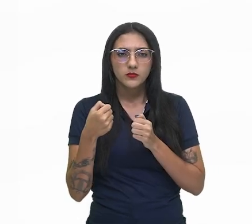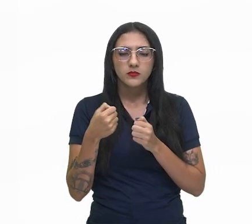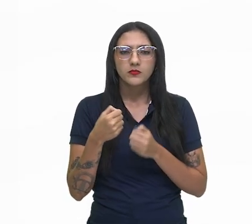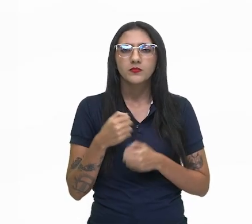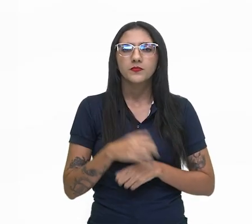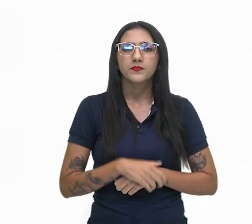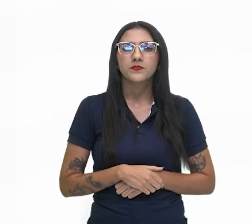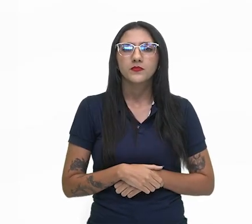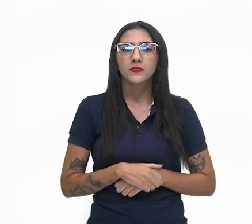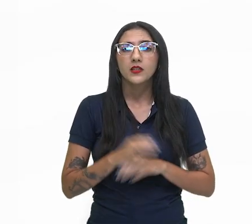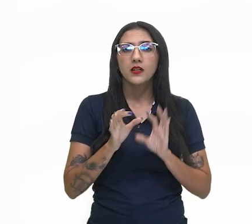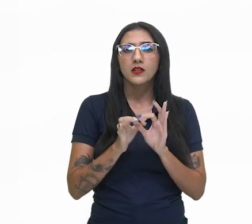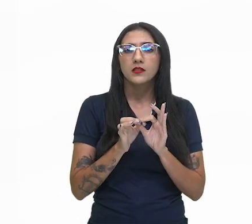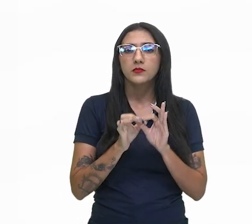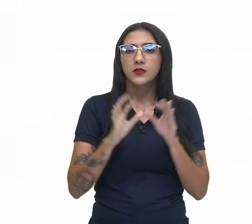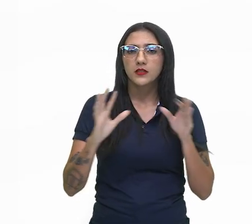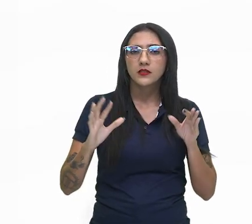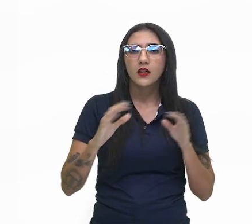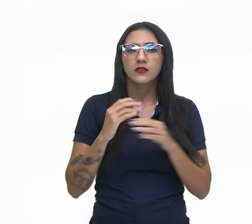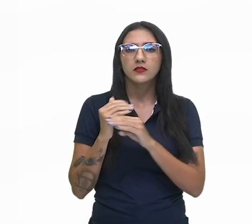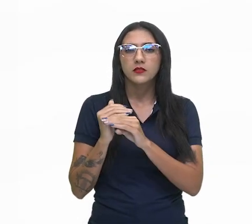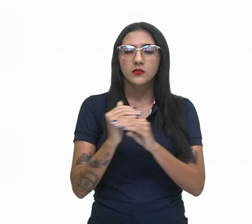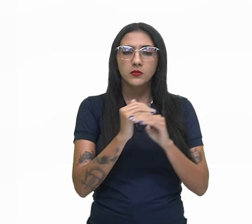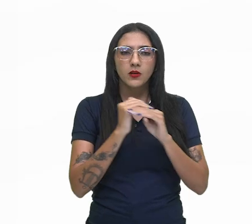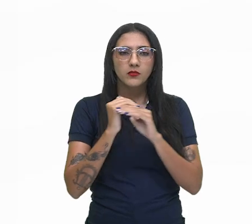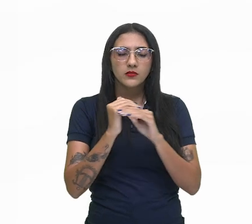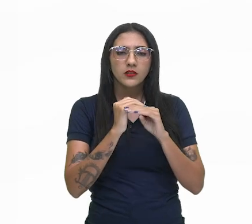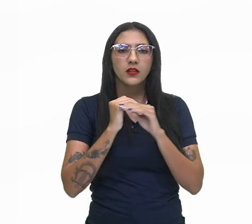quê? Liberdade, igualdade,